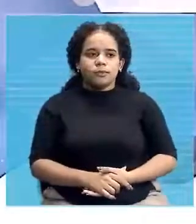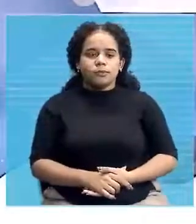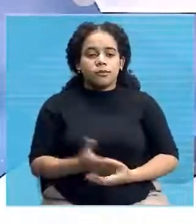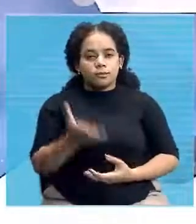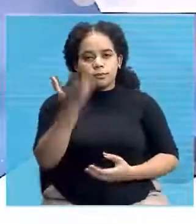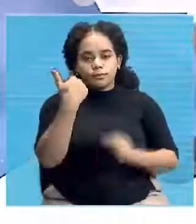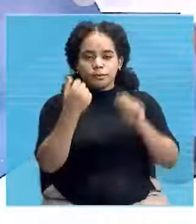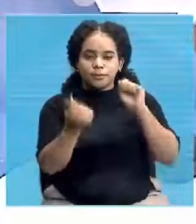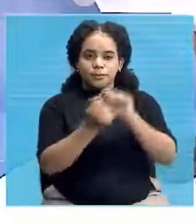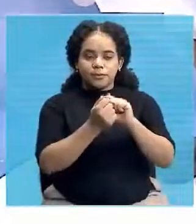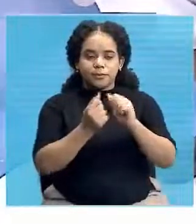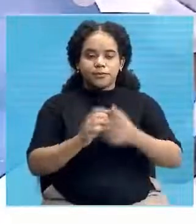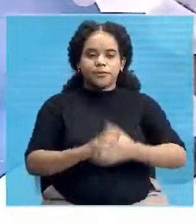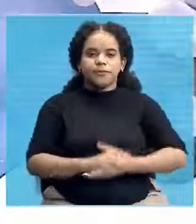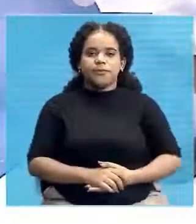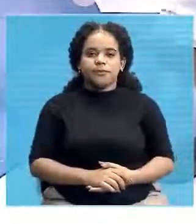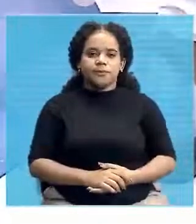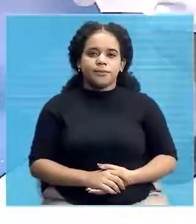Venham comigo.